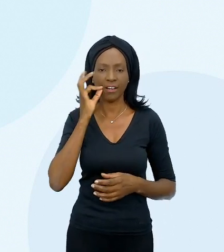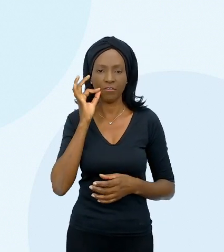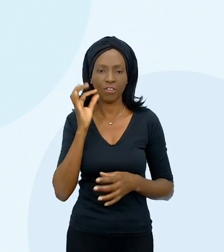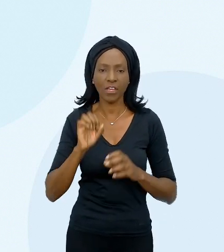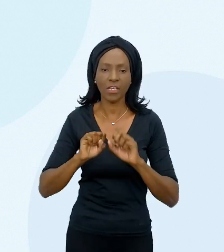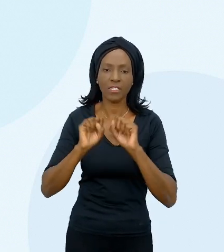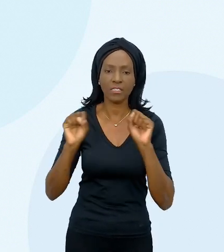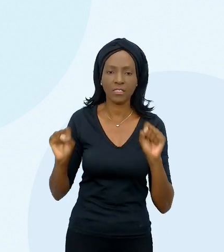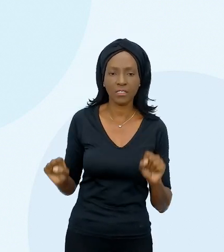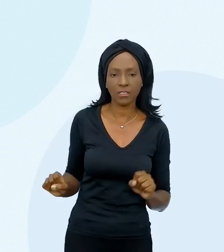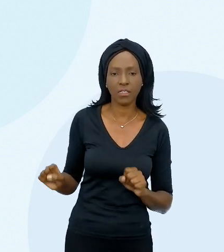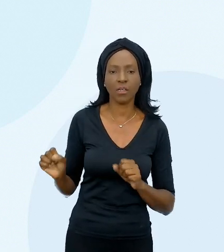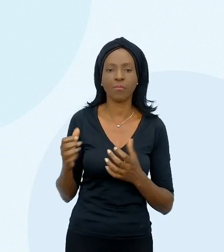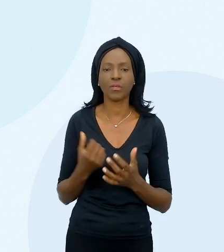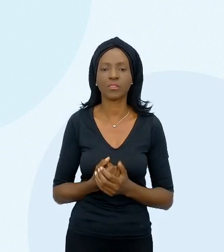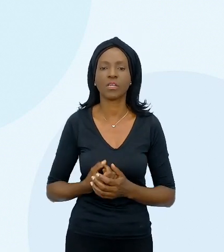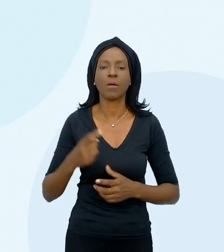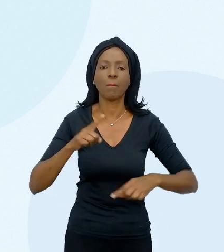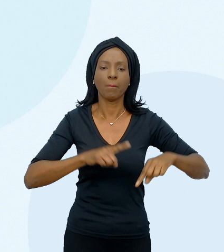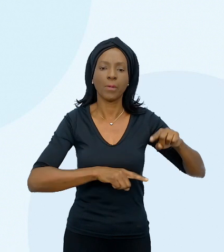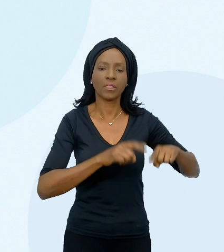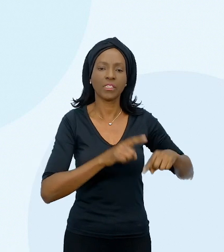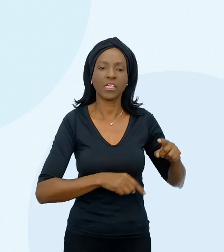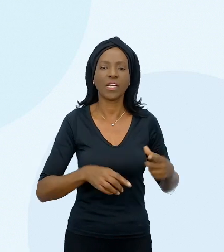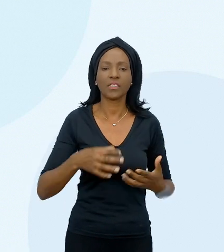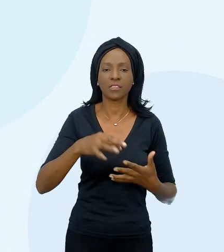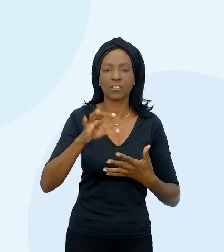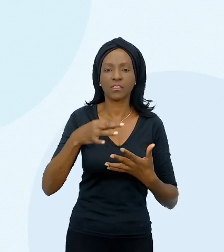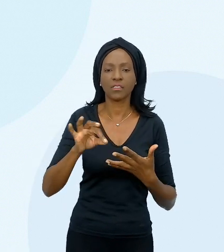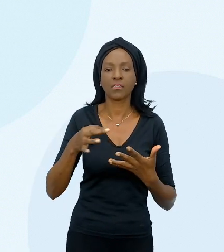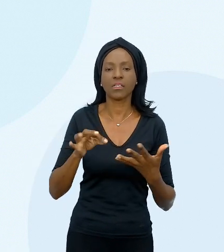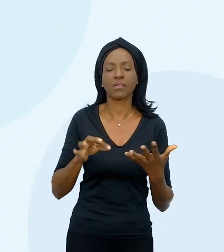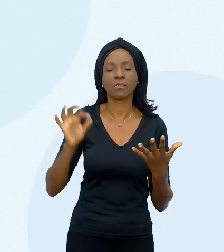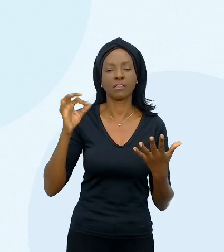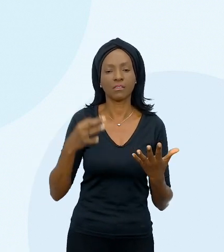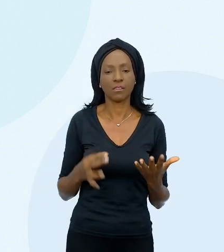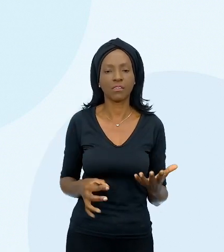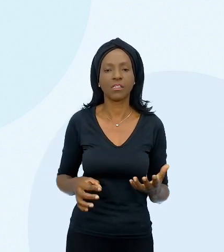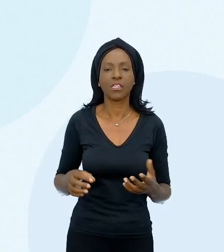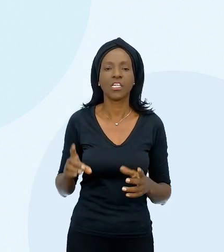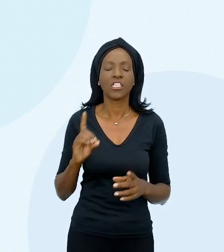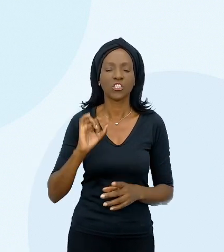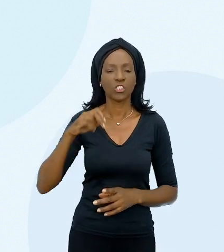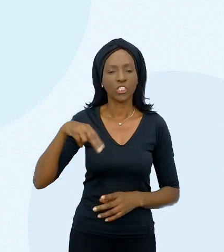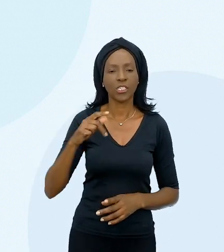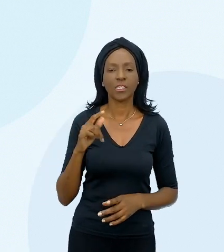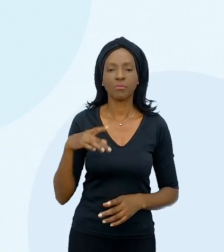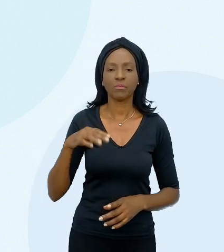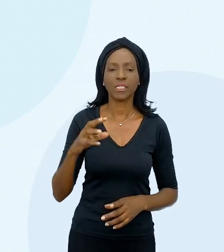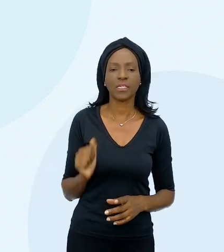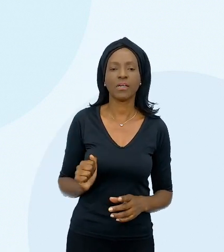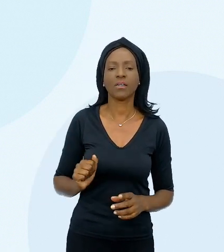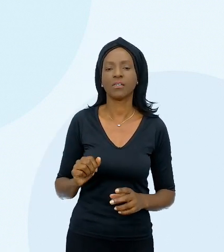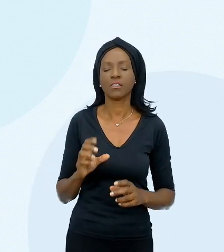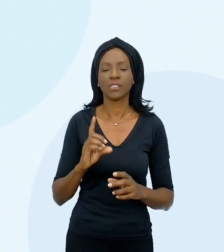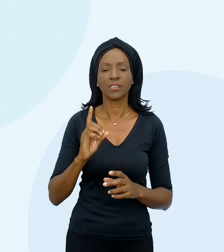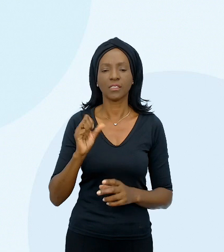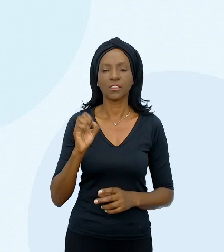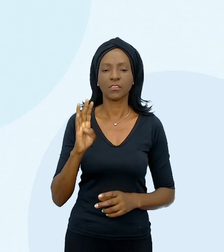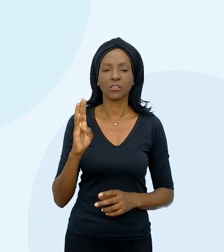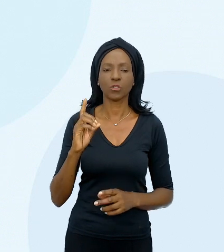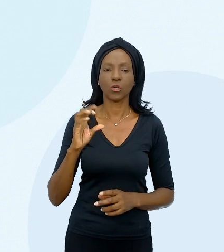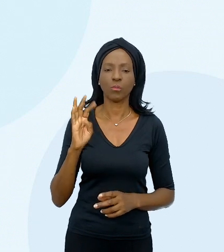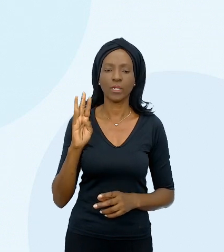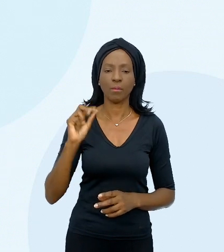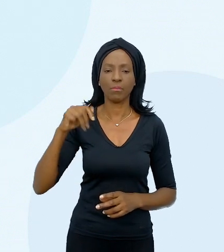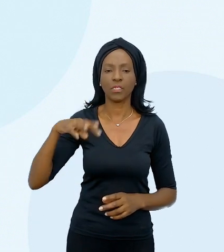materiais, item a item e a dinâmica, os desdobramentos, saber mais, informativos, as